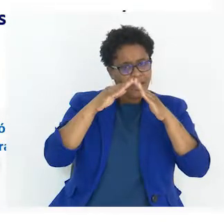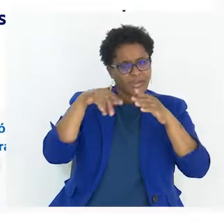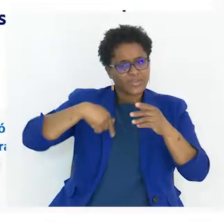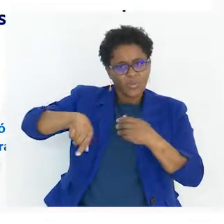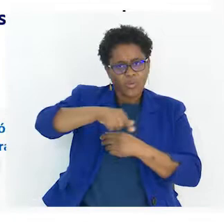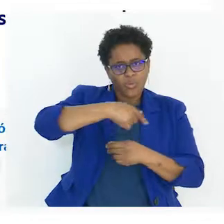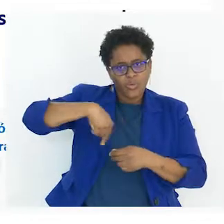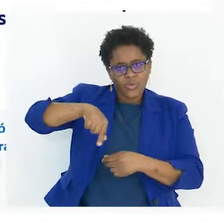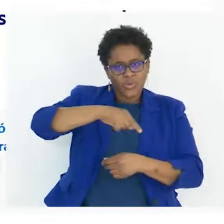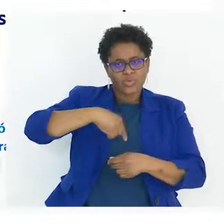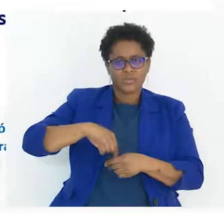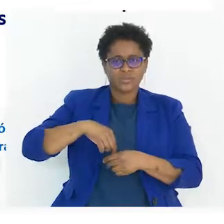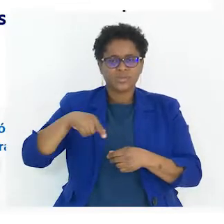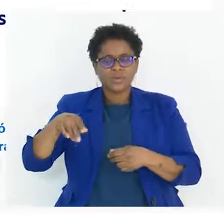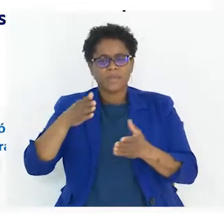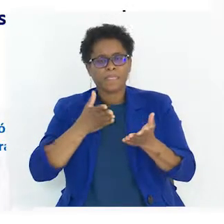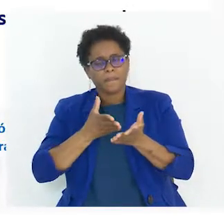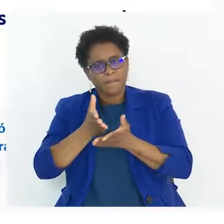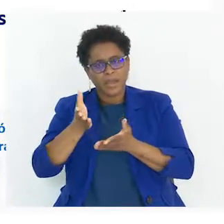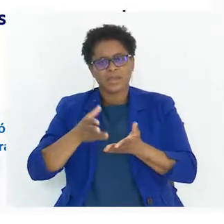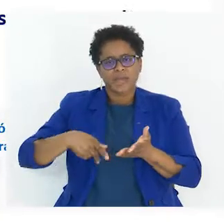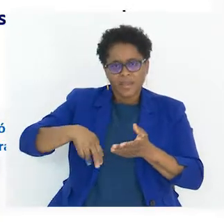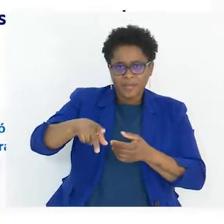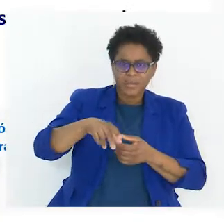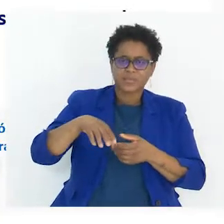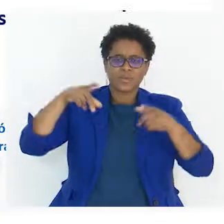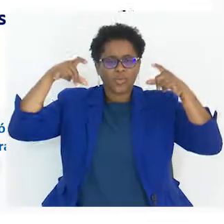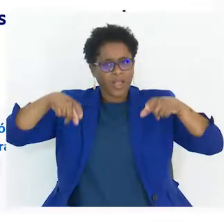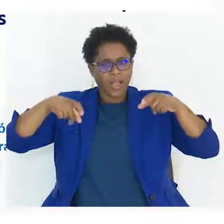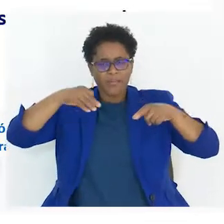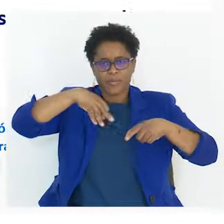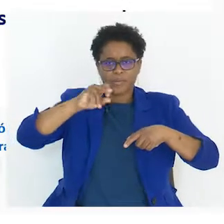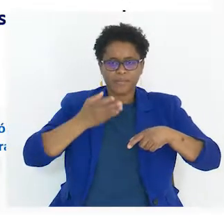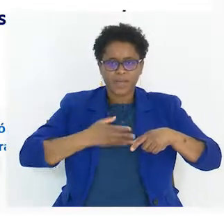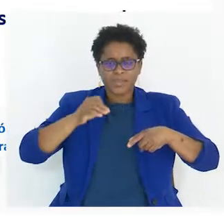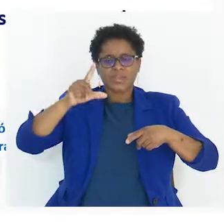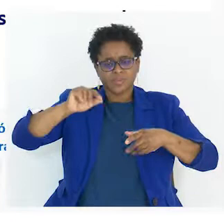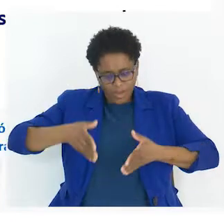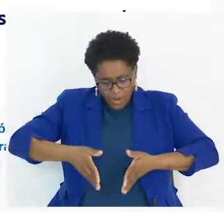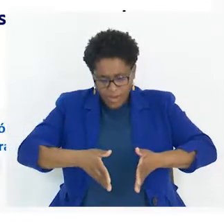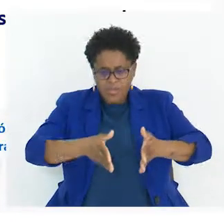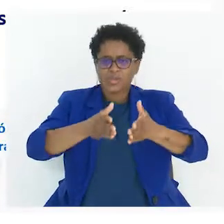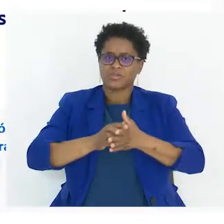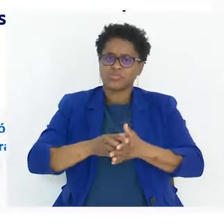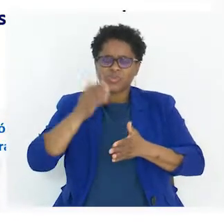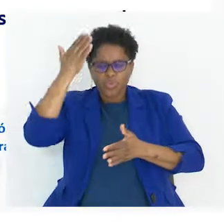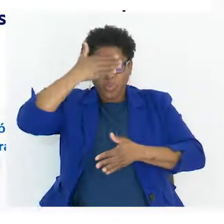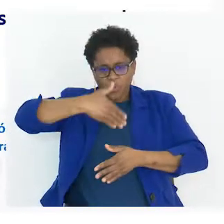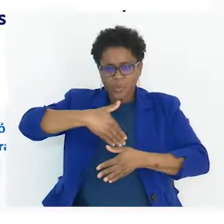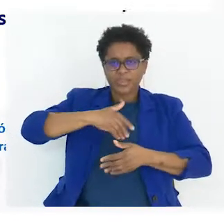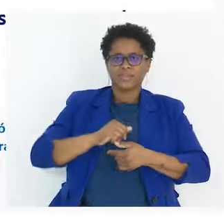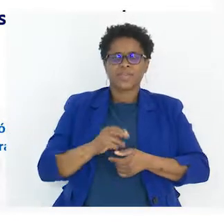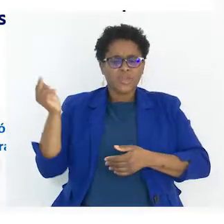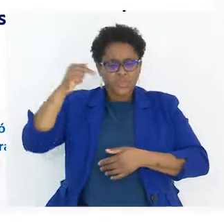casa redonda. Passou pelo prado, pelos campos, e pelos caminhos.